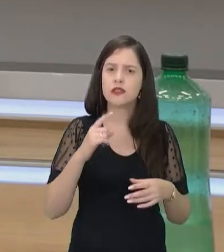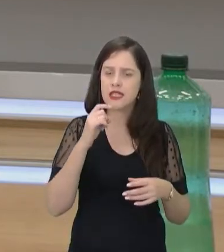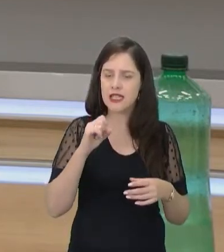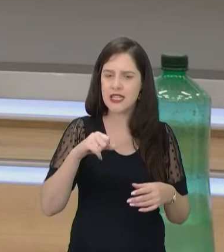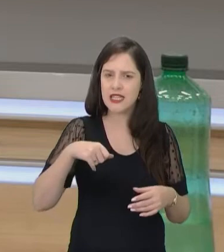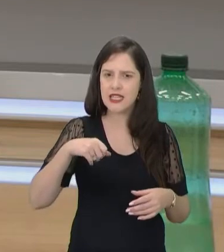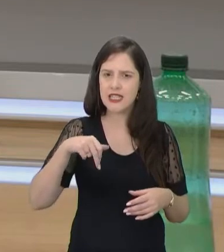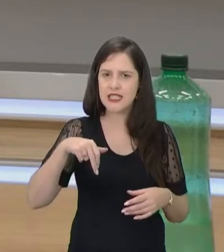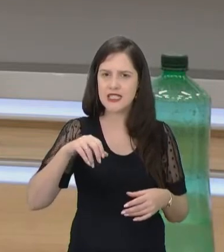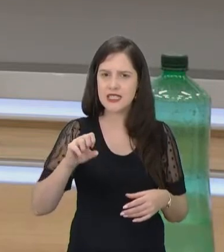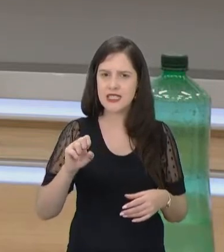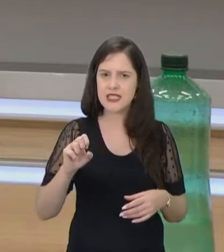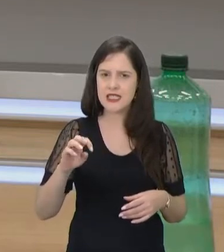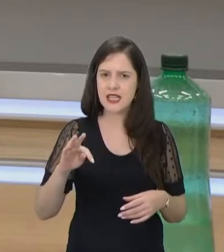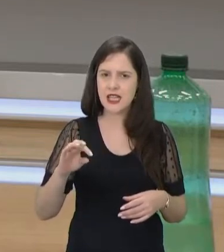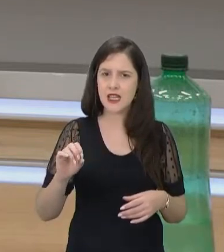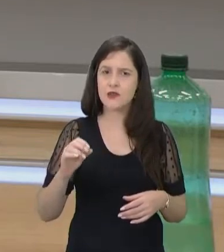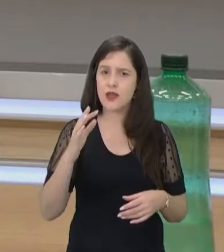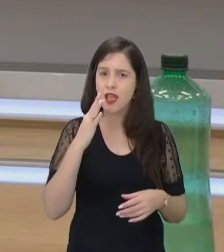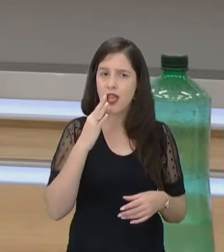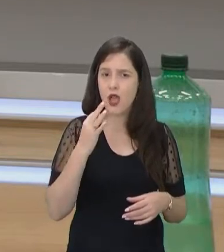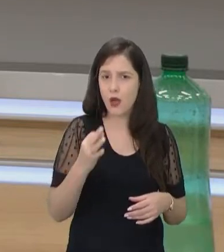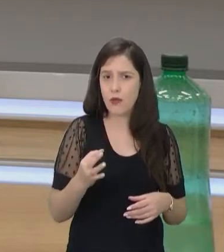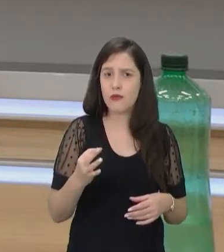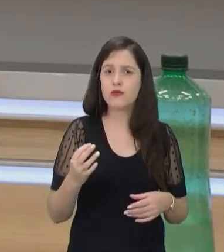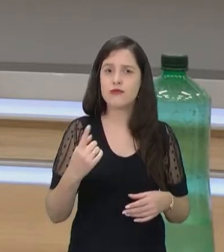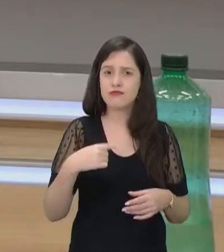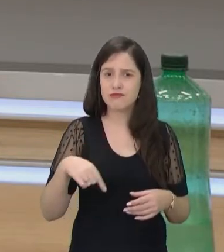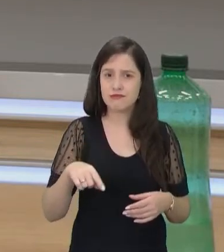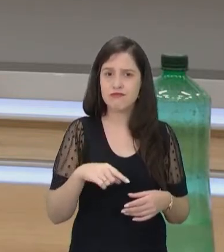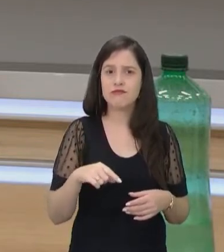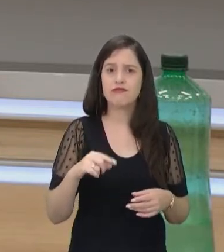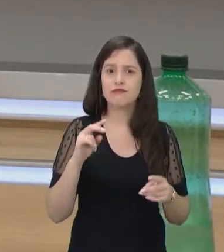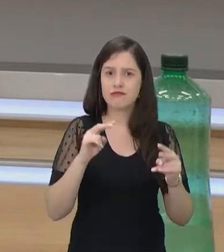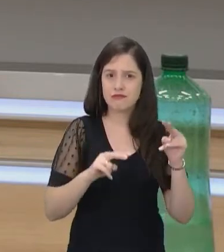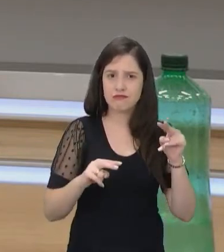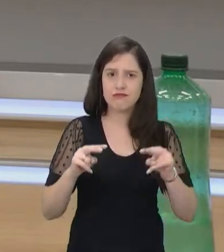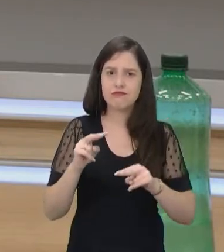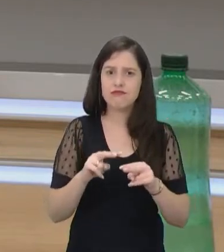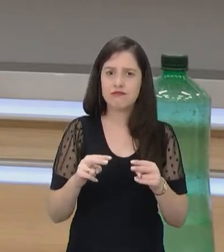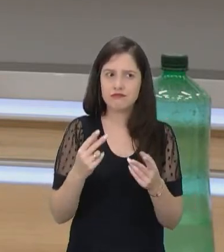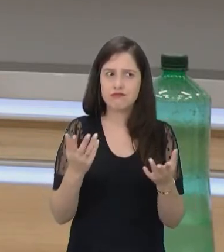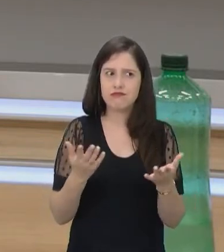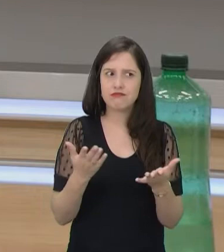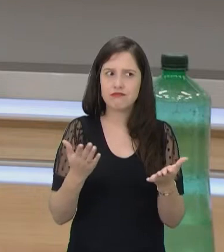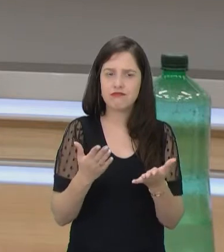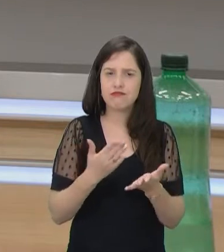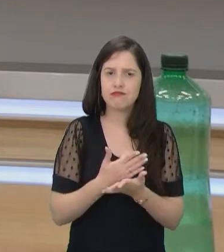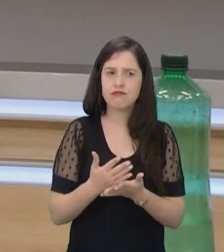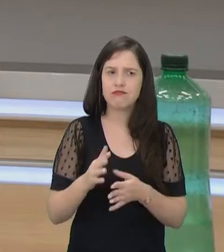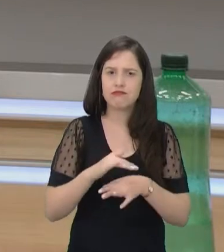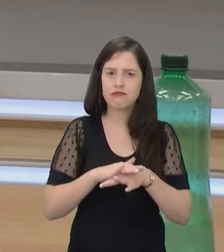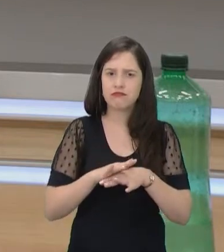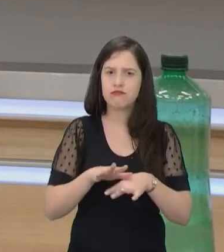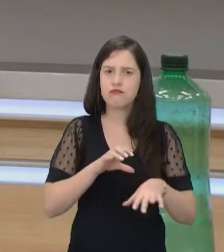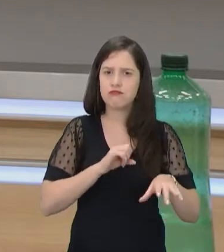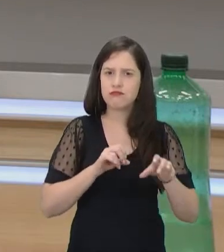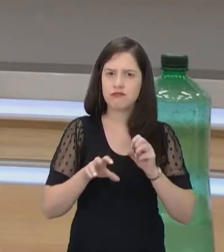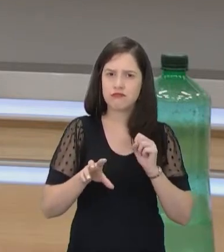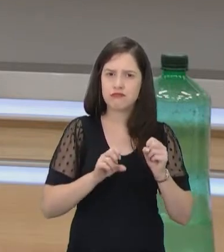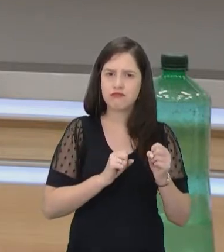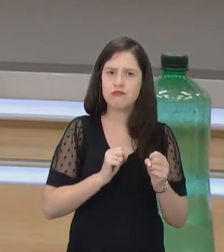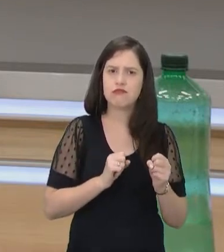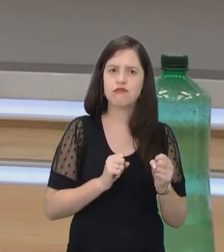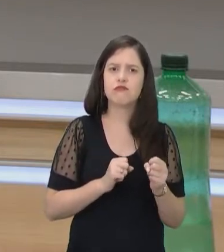também, obviamente, proliferação, quando a gente pensa de insetos, como você mesmo disse, Fabi, é proliferação também de doenças que esses insetos podem